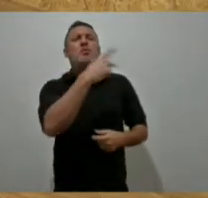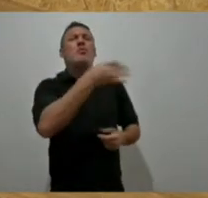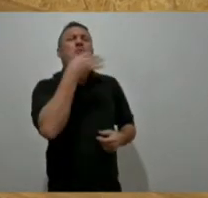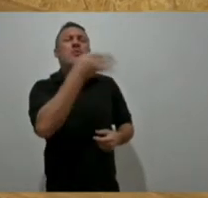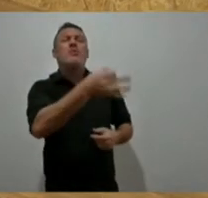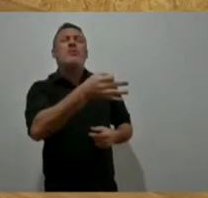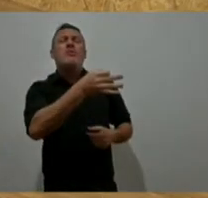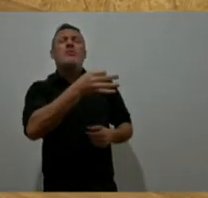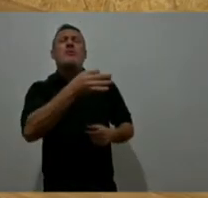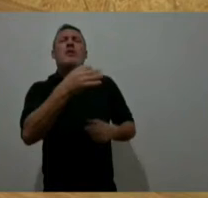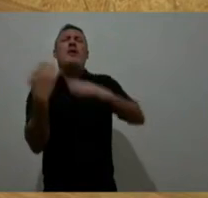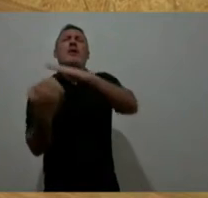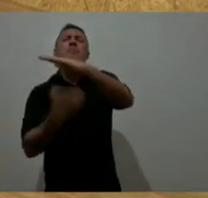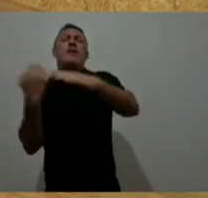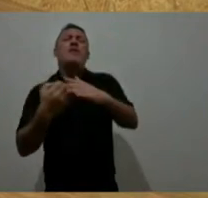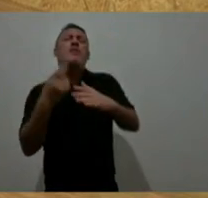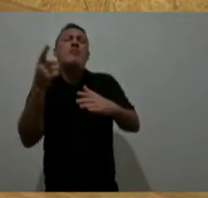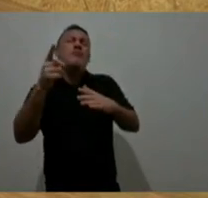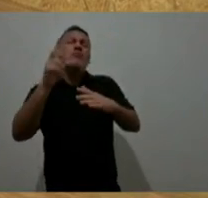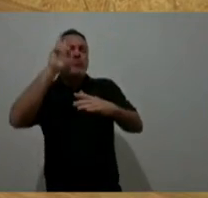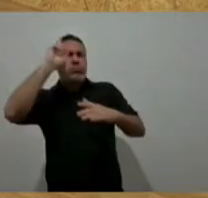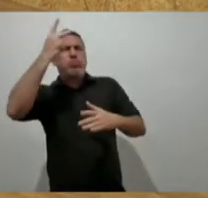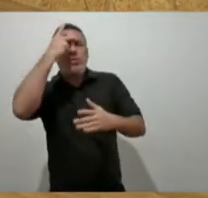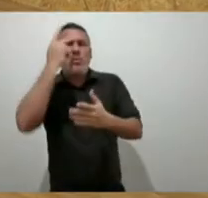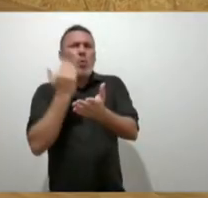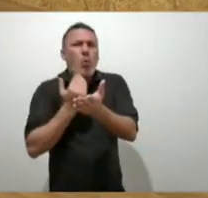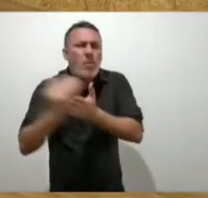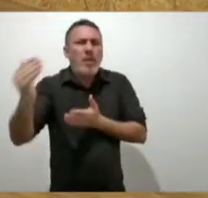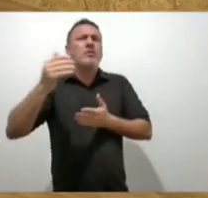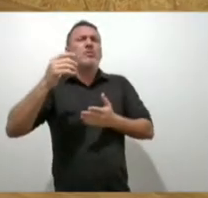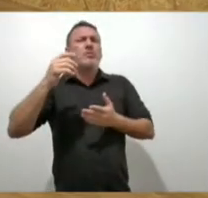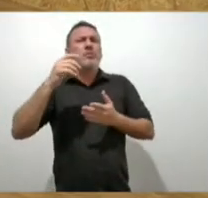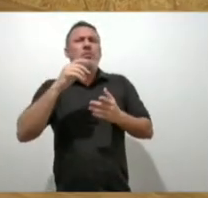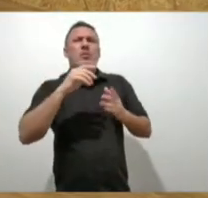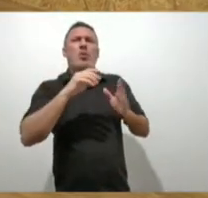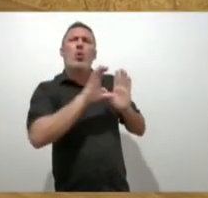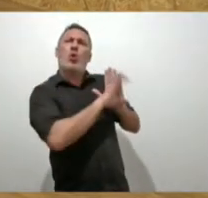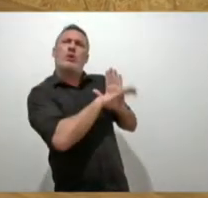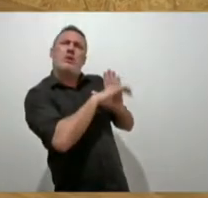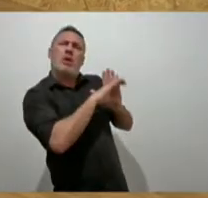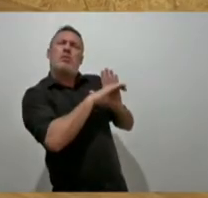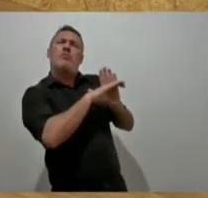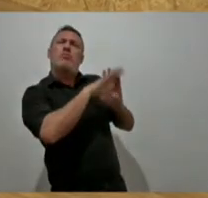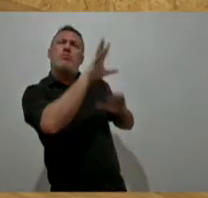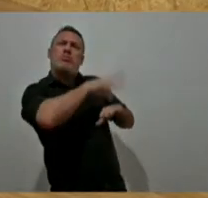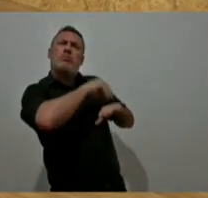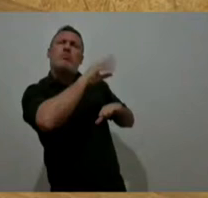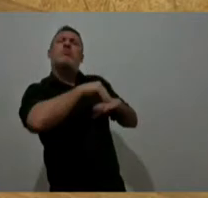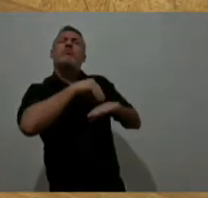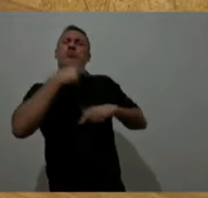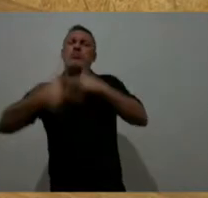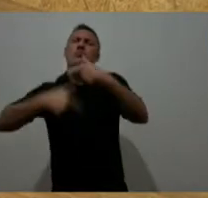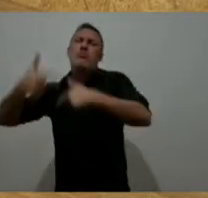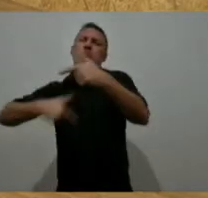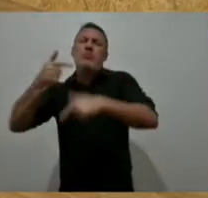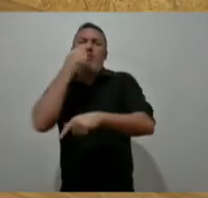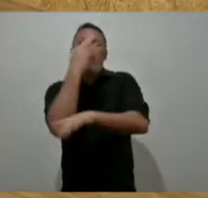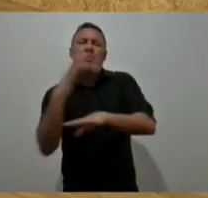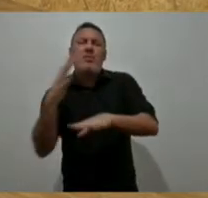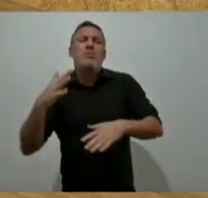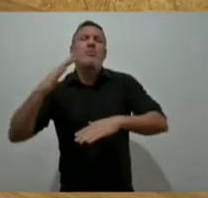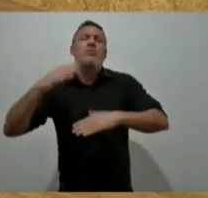dar um primeiro passo a colocar esses conceitos, e aí em especial na questão ambiental, em prática? Olha,